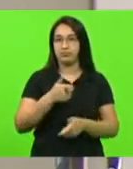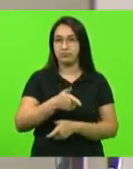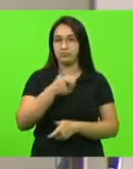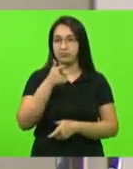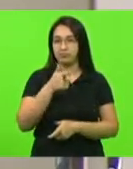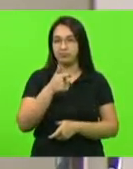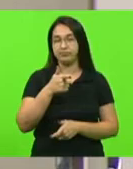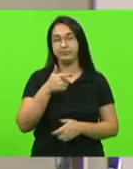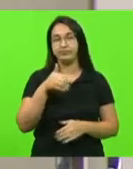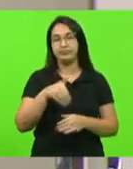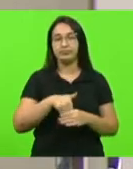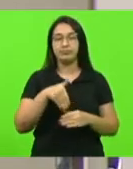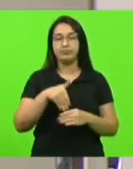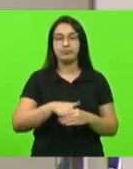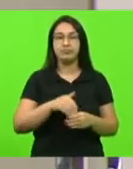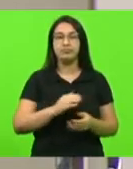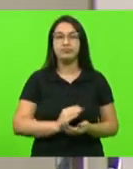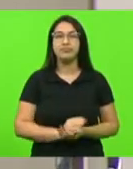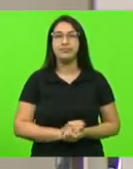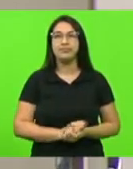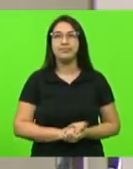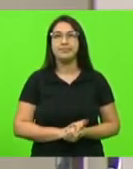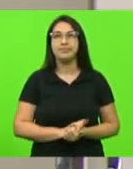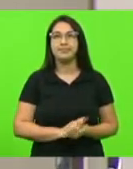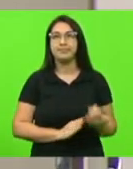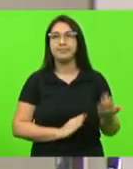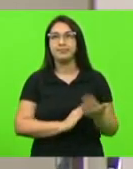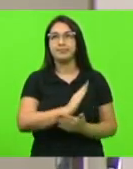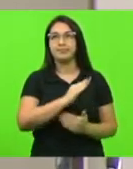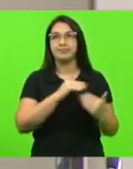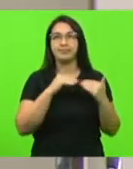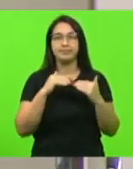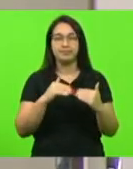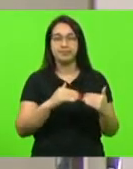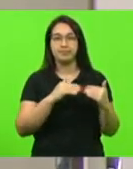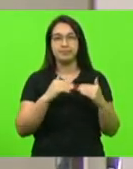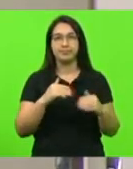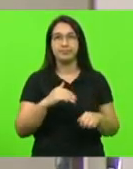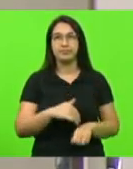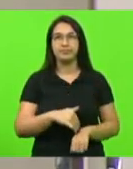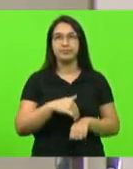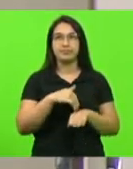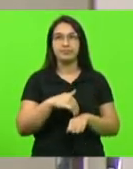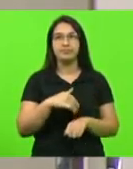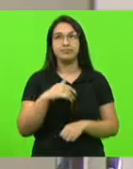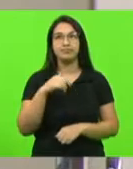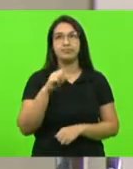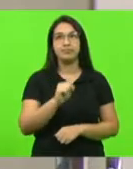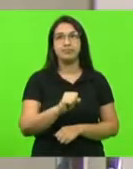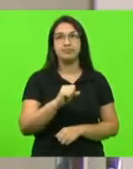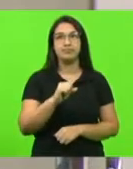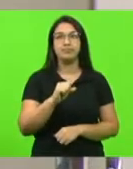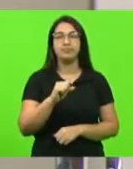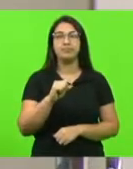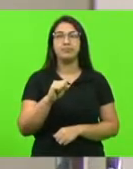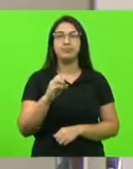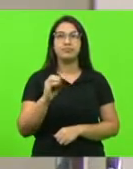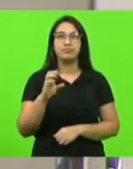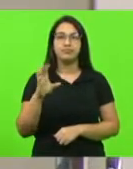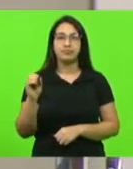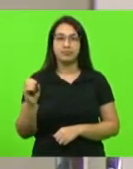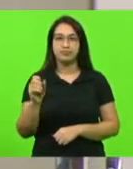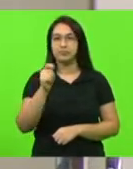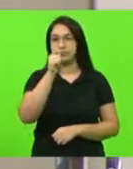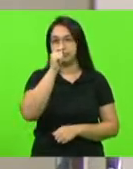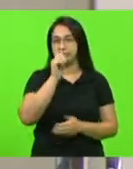em votação deputados que aprovam permaneçam como se encontra aprovado por unanimidade moção 800 autor deputado João Amin manifestando